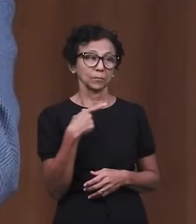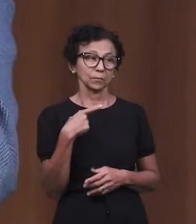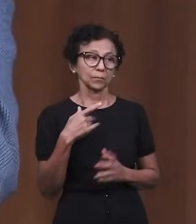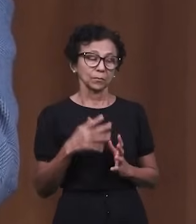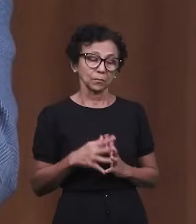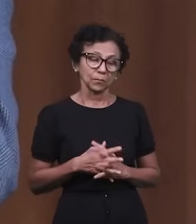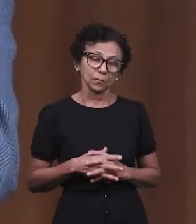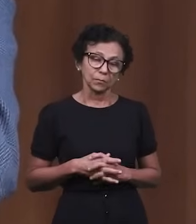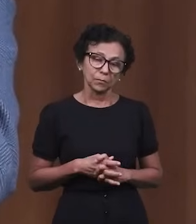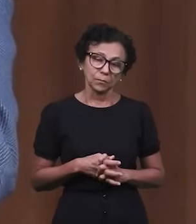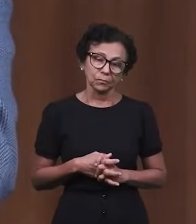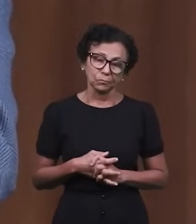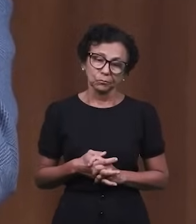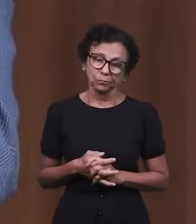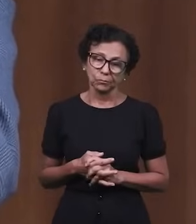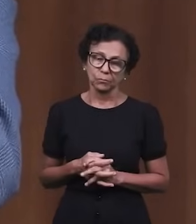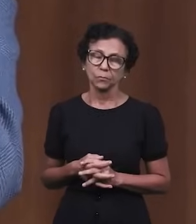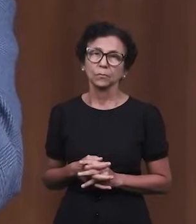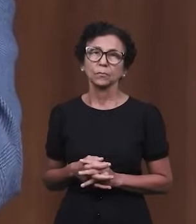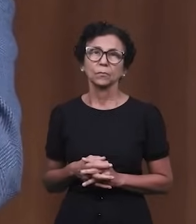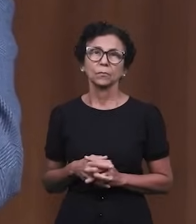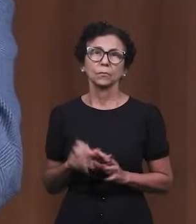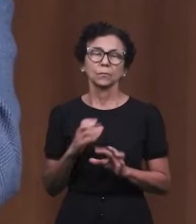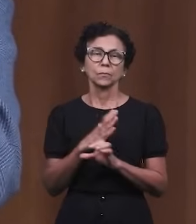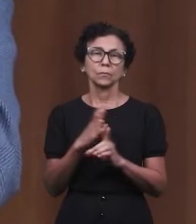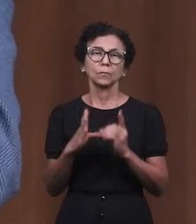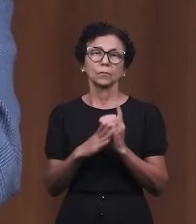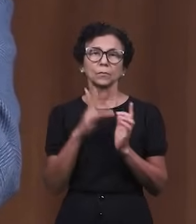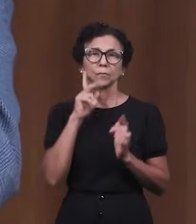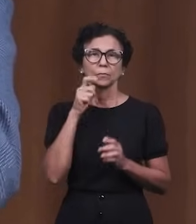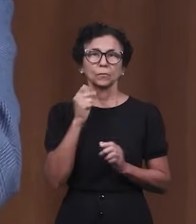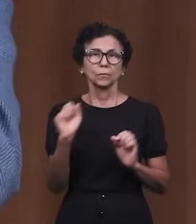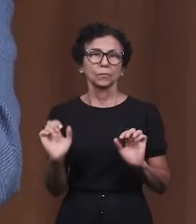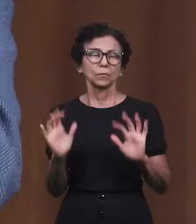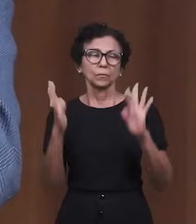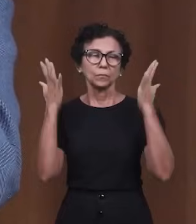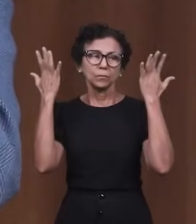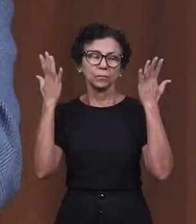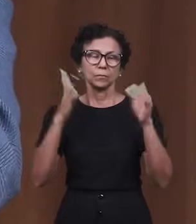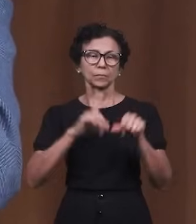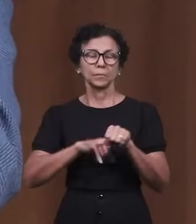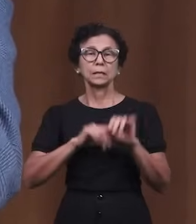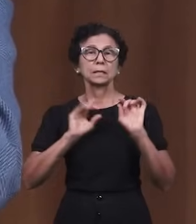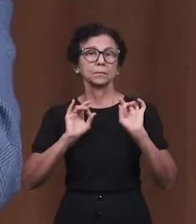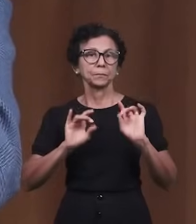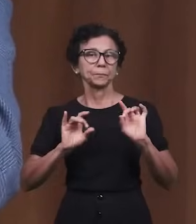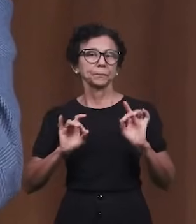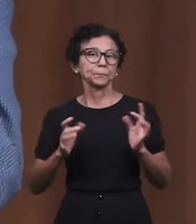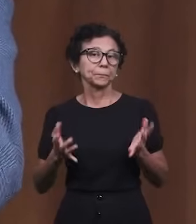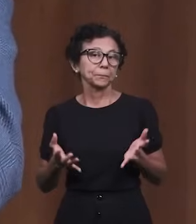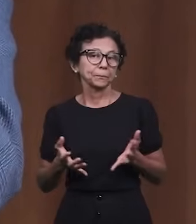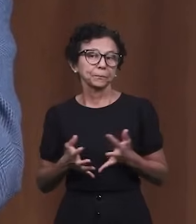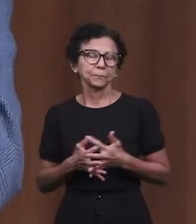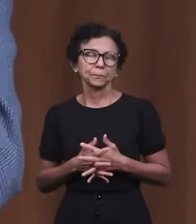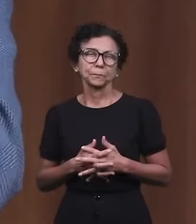o culto de ceia é uma festa para nós, né? Um momento especial.